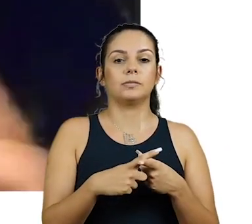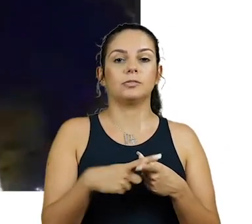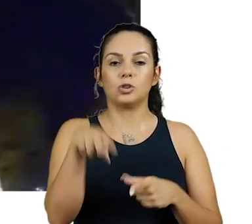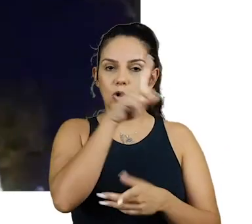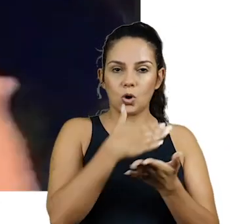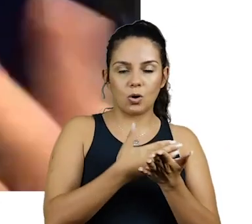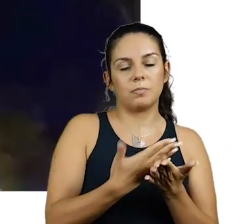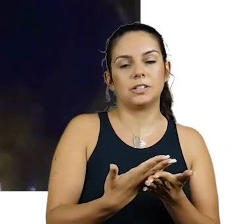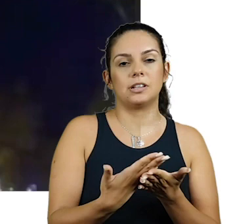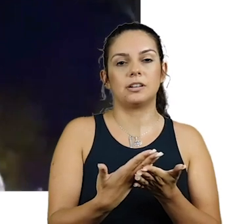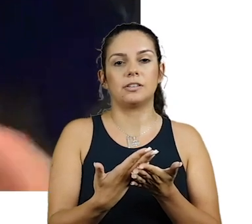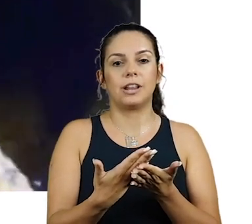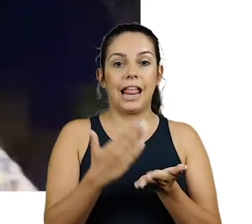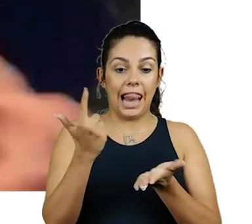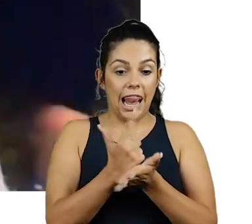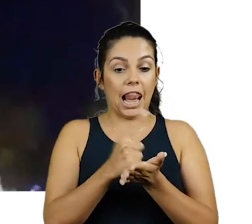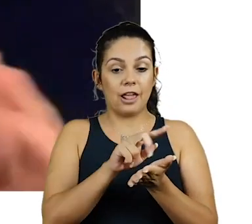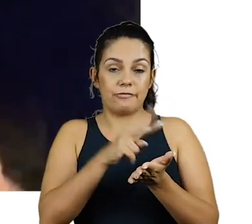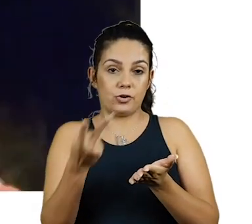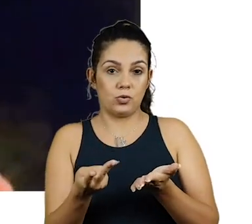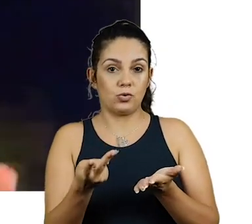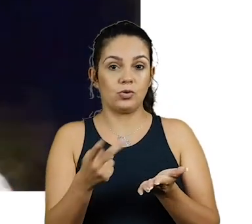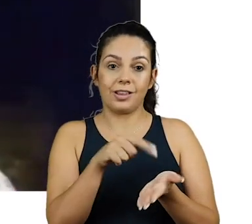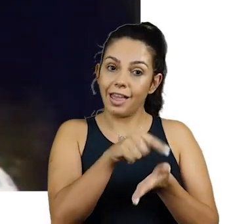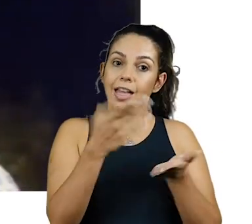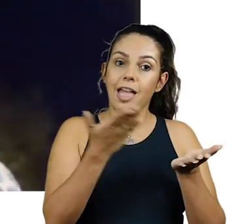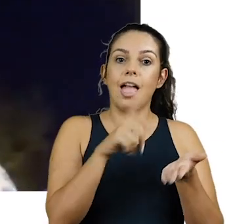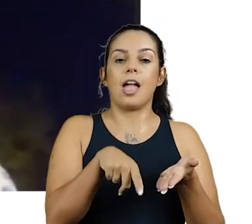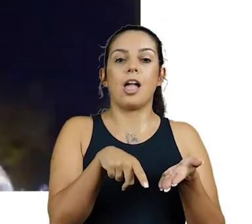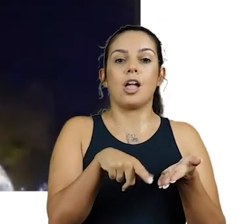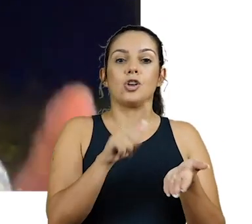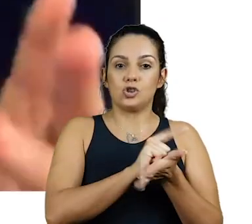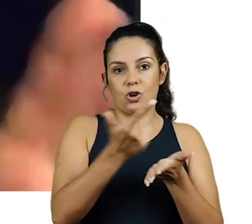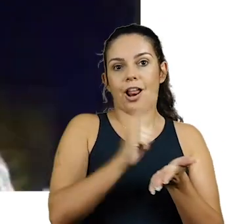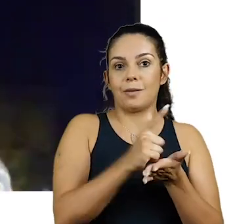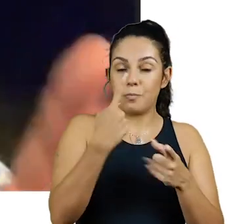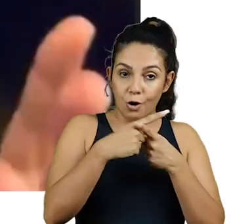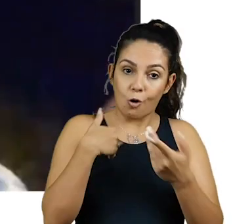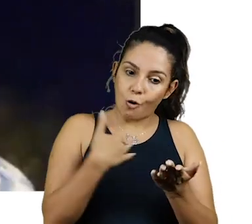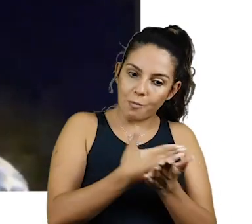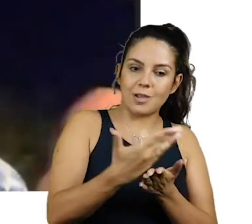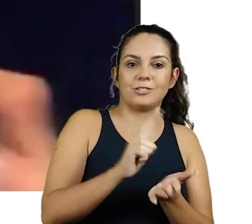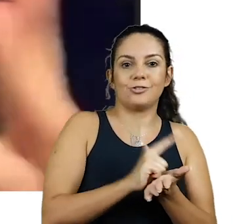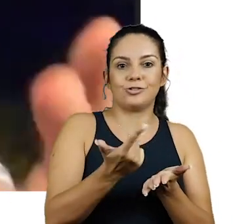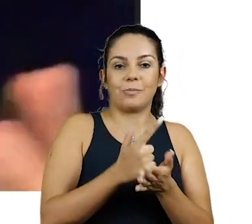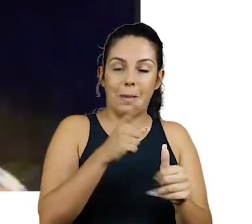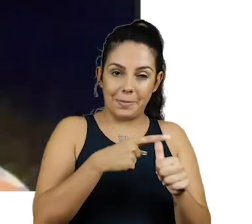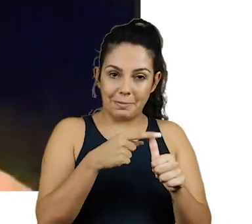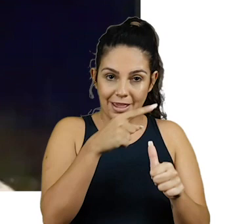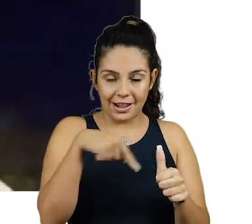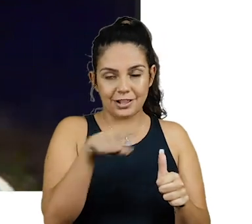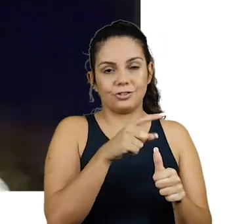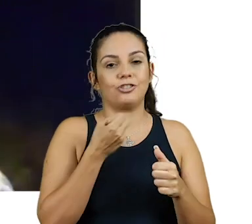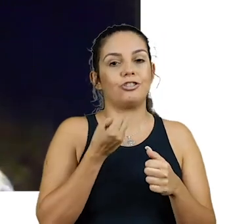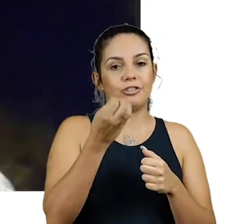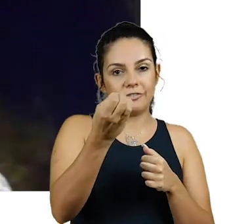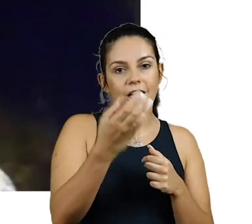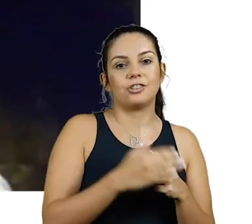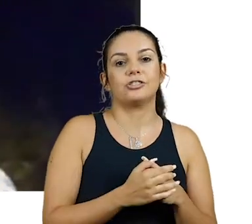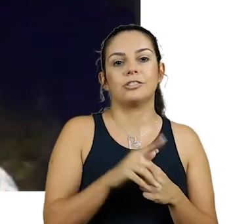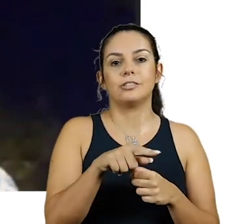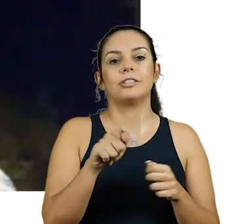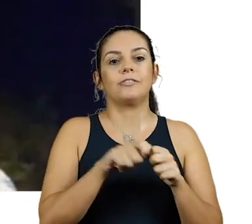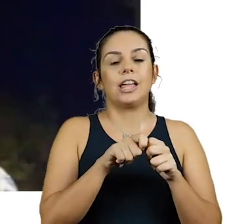eles começaram a virar livro, eles partiram desse modelo do jornalismo. Então, quando eu digo esses primeiros de viagem, eles